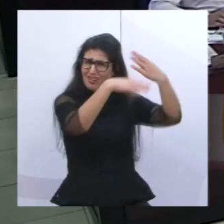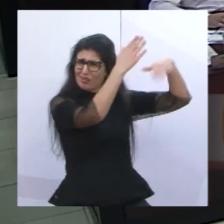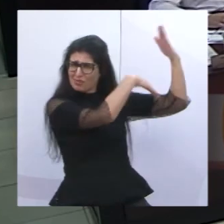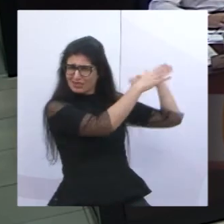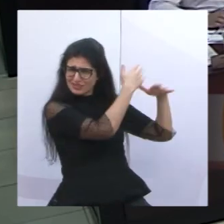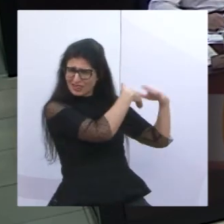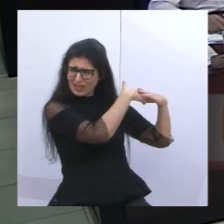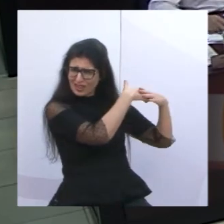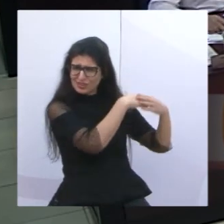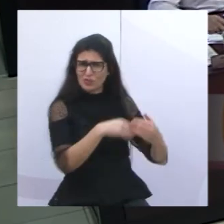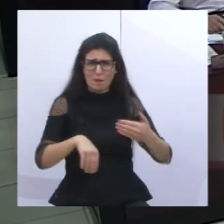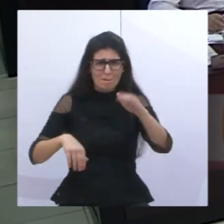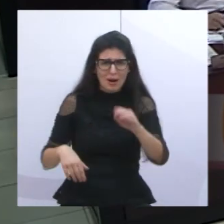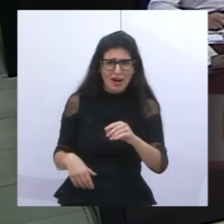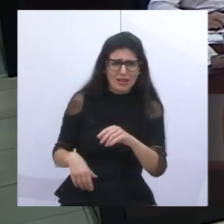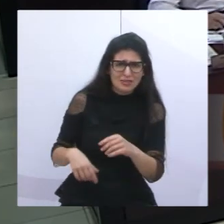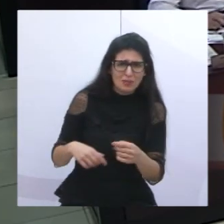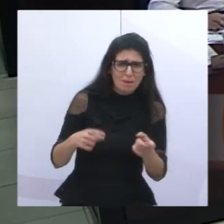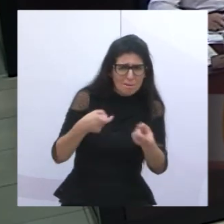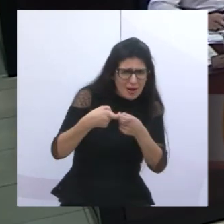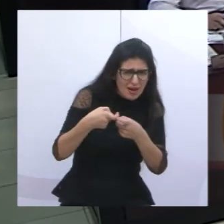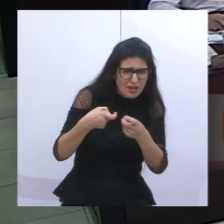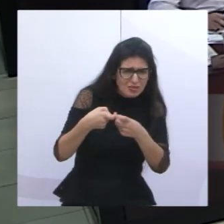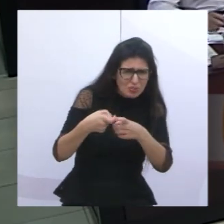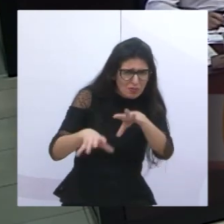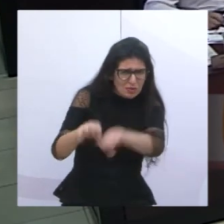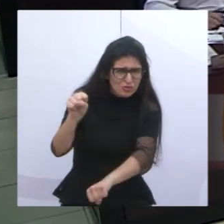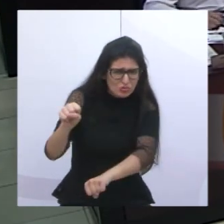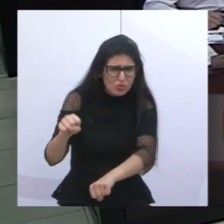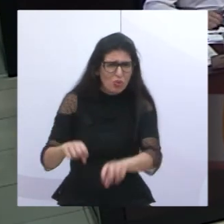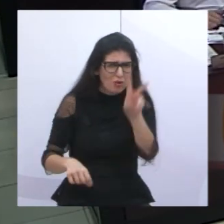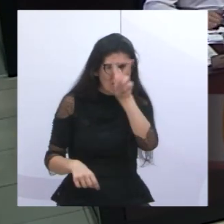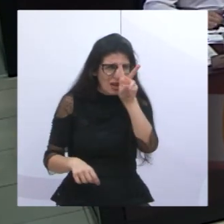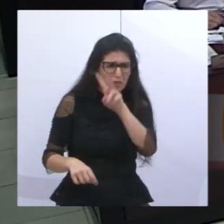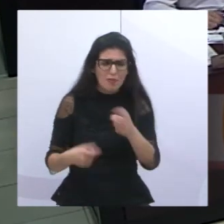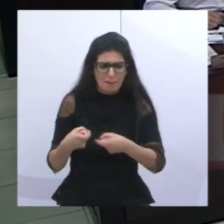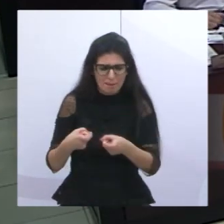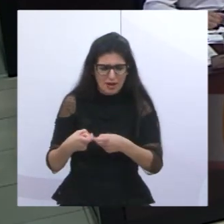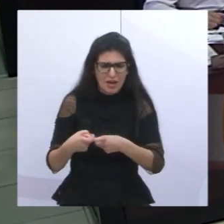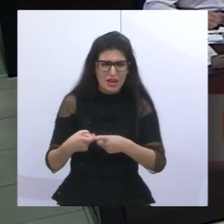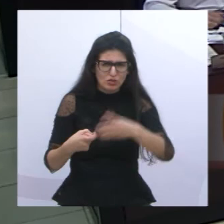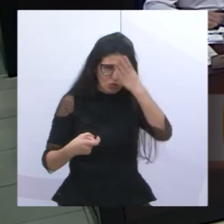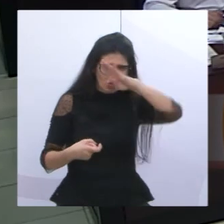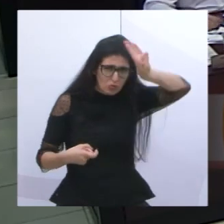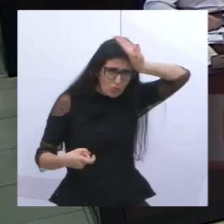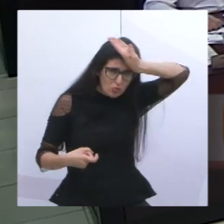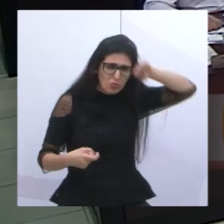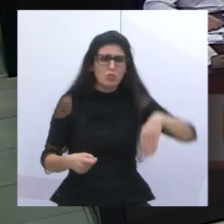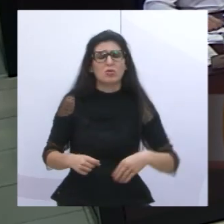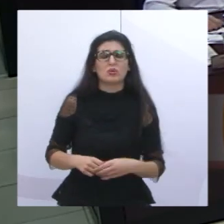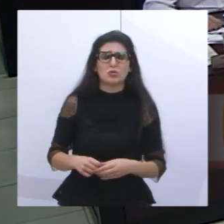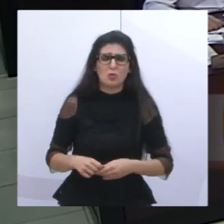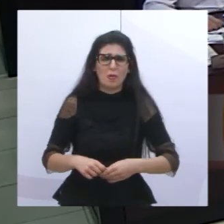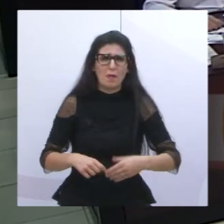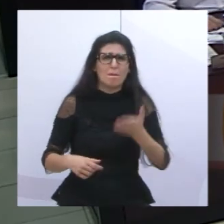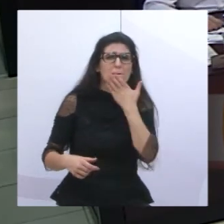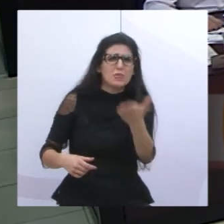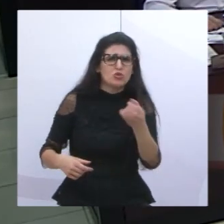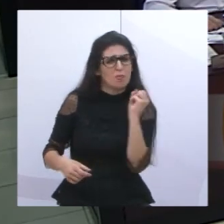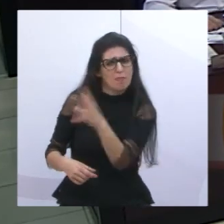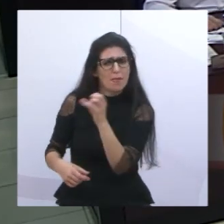Médicos, forçaram vários dos médicos concursados aqui da nossa cidade a pedir exoneração. Quanto à